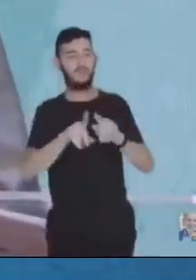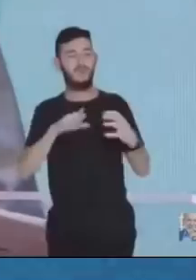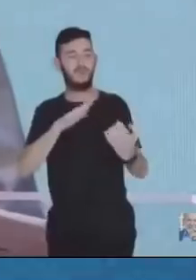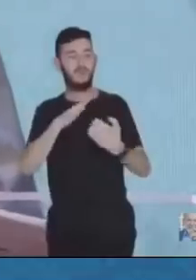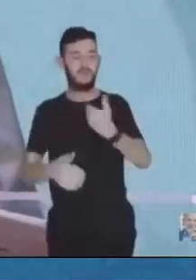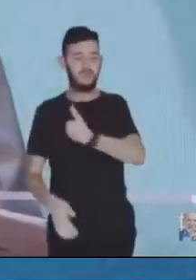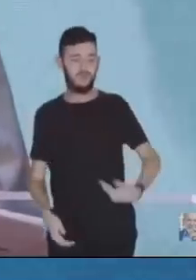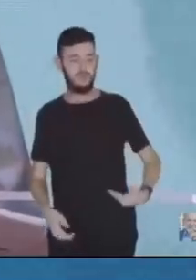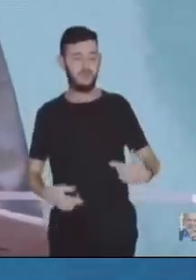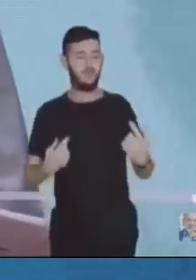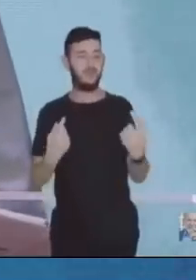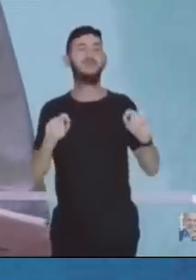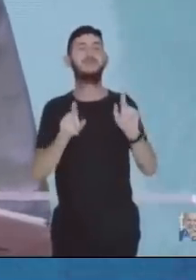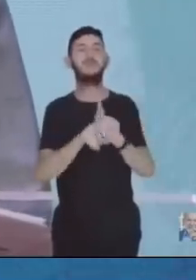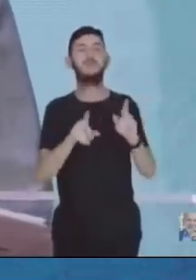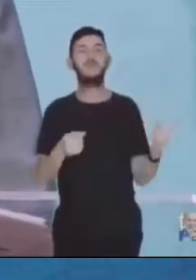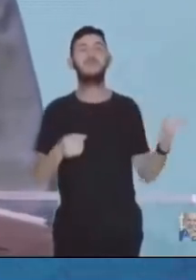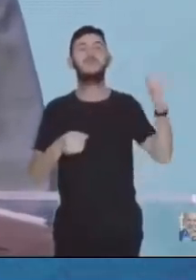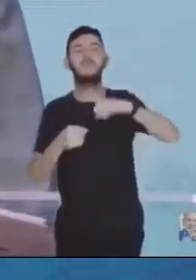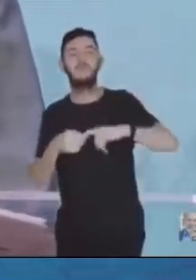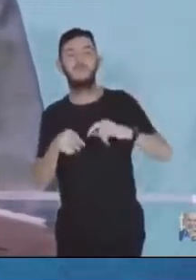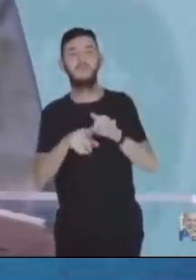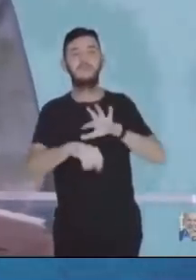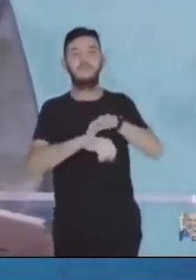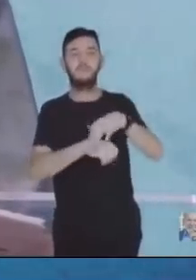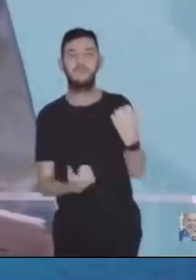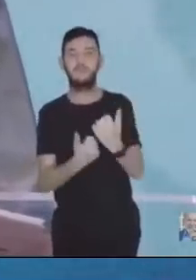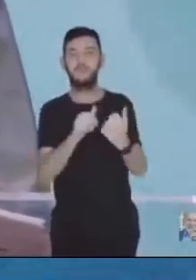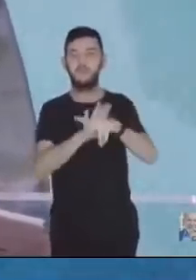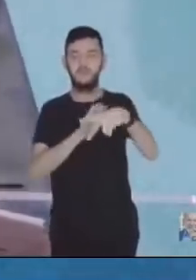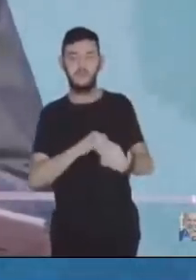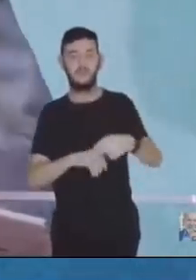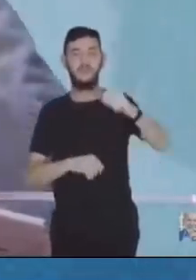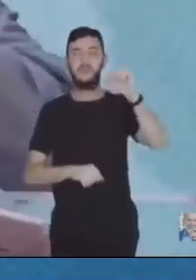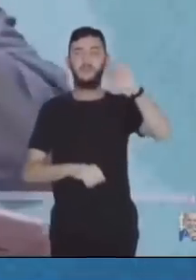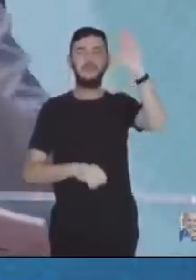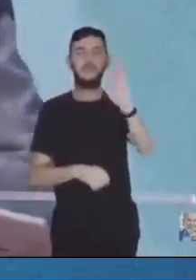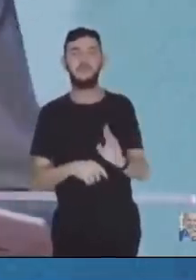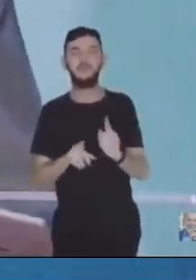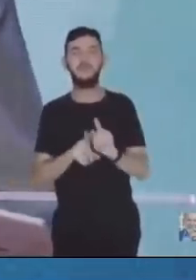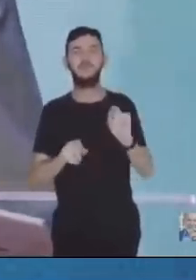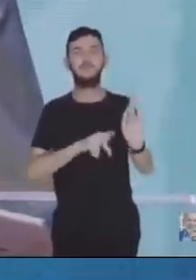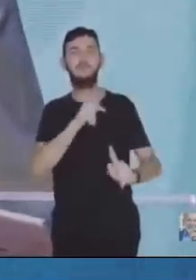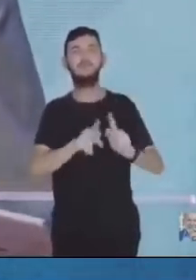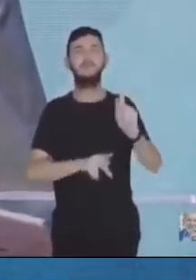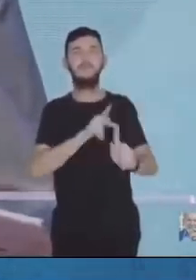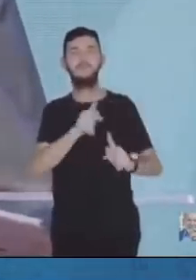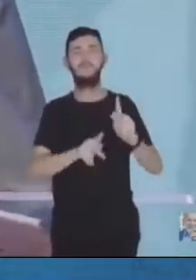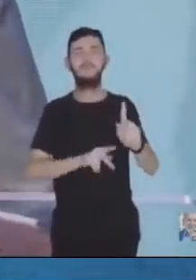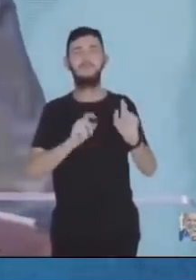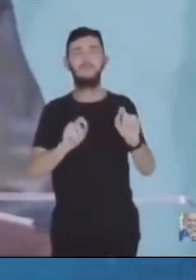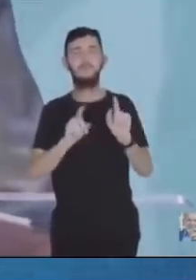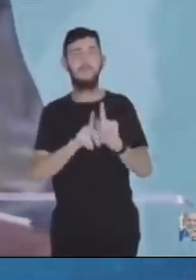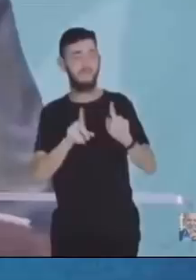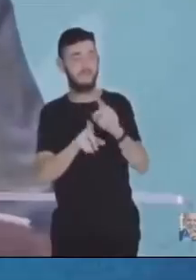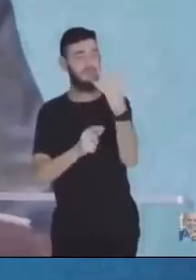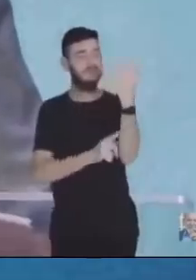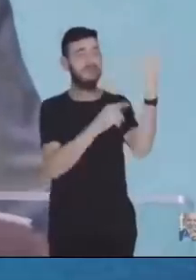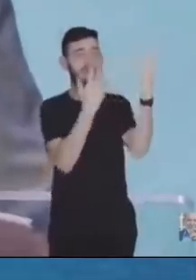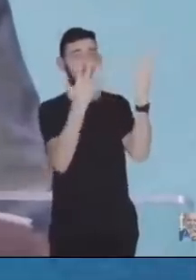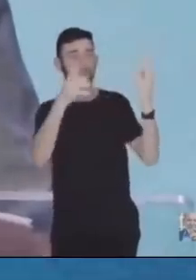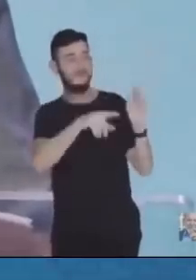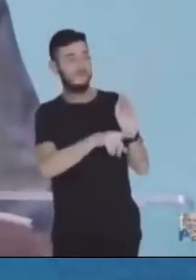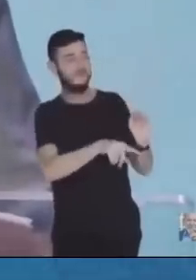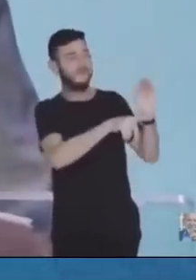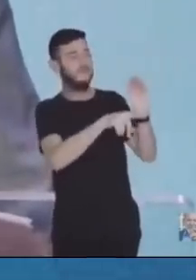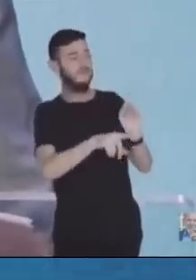ser um patrimônio do povo brasileiro. O meio ambiente precisa ser cuidado com todo carinho. Boiada nenhuma